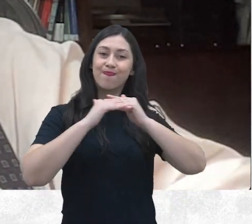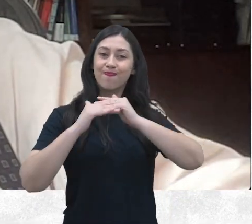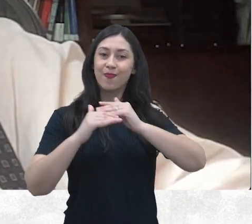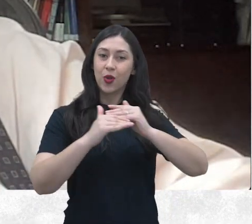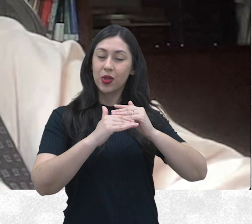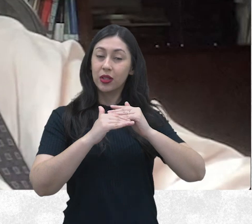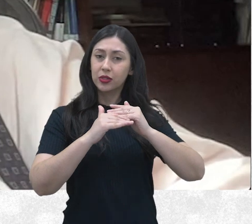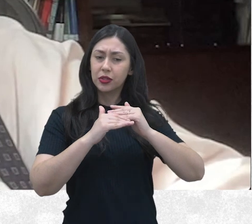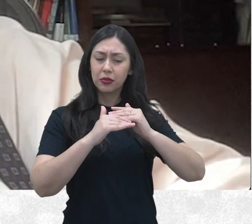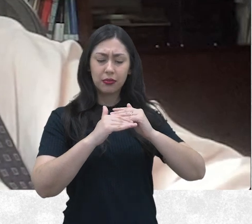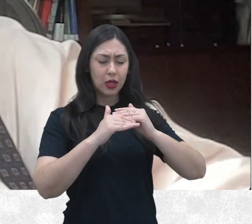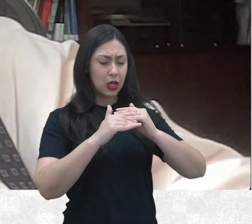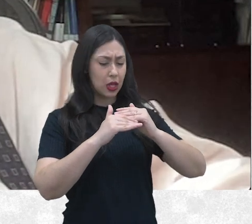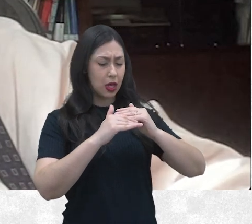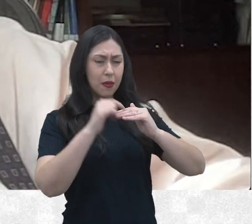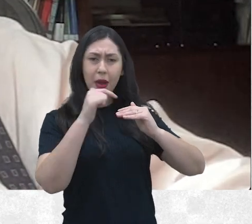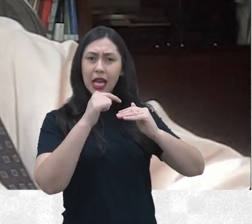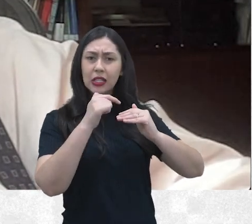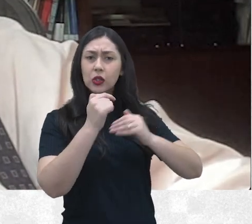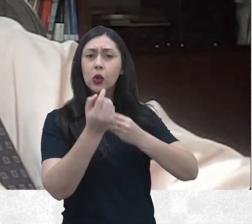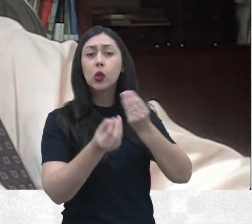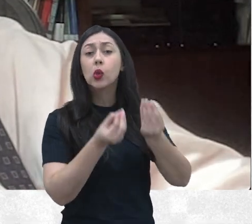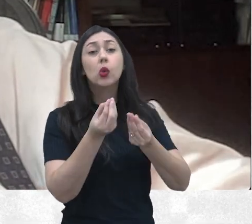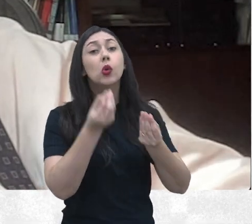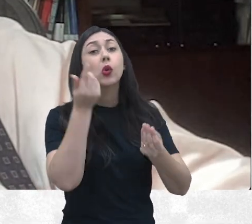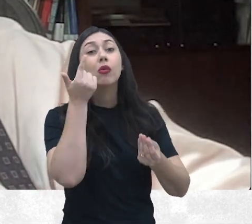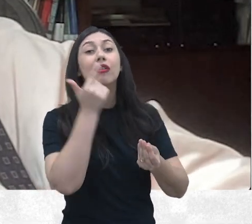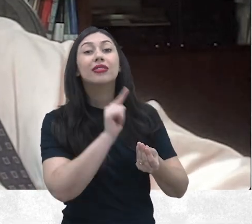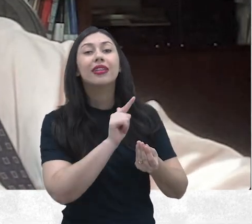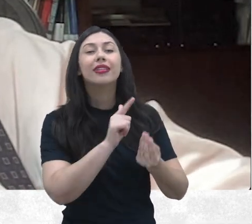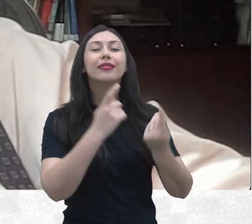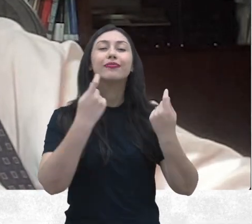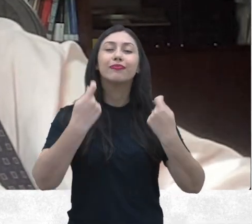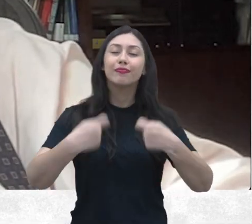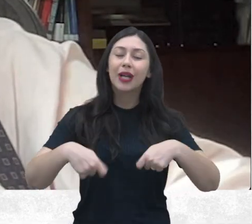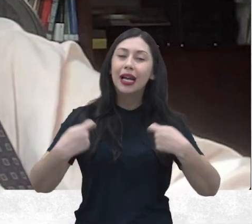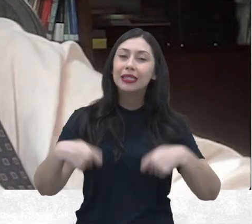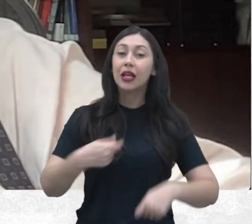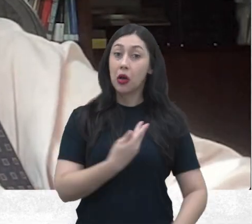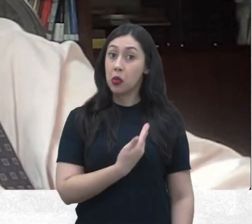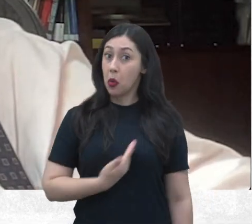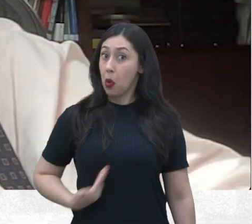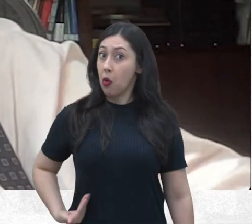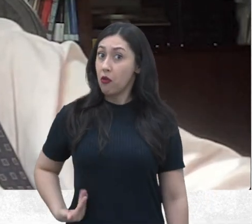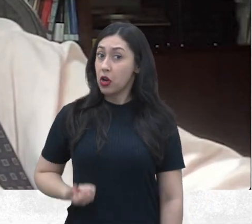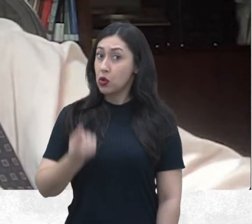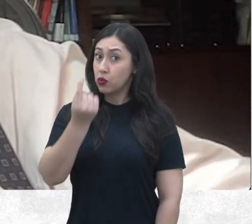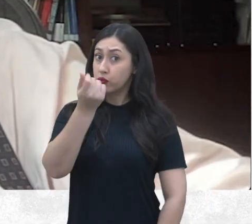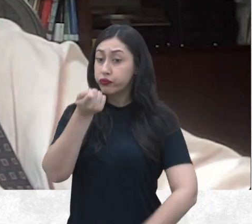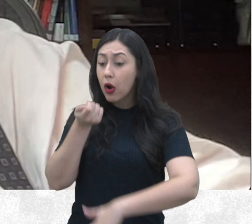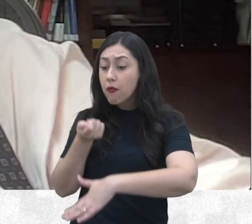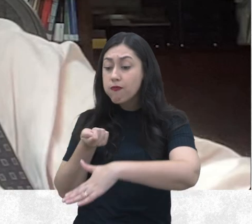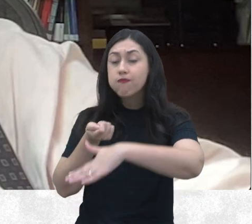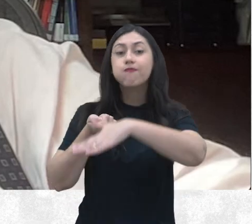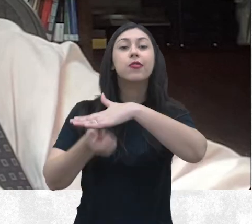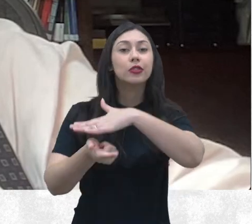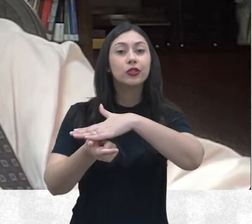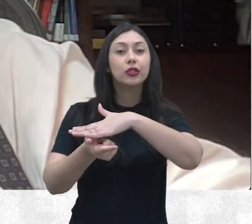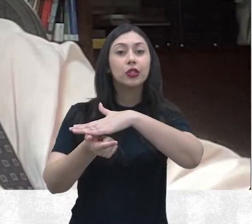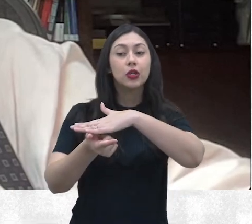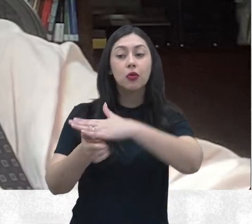desigual. E para ter um país menos desigual, os investimentos públicos nas áreas que